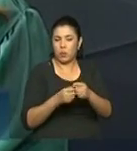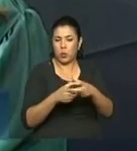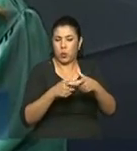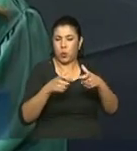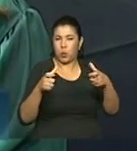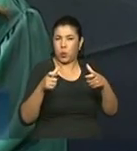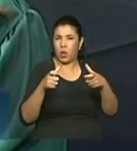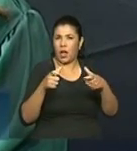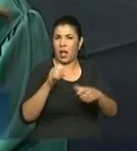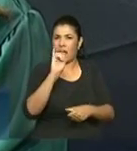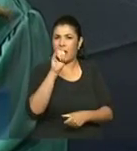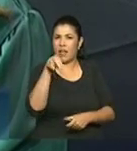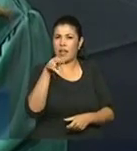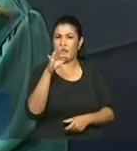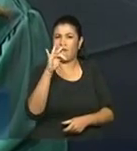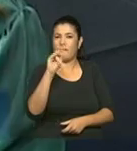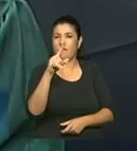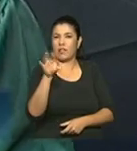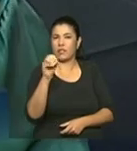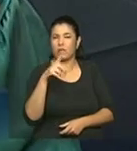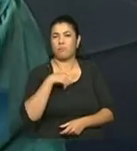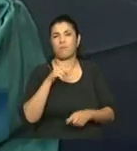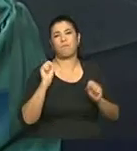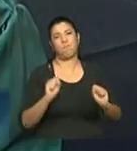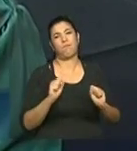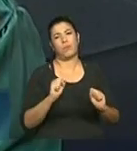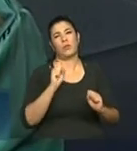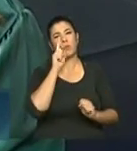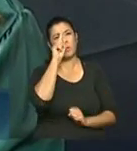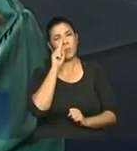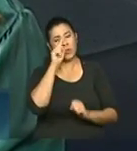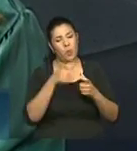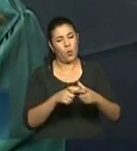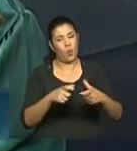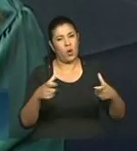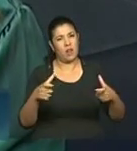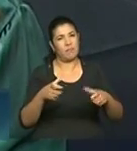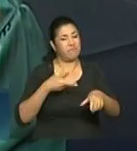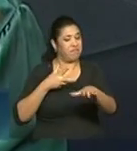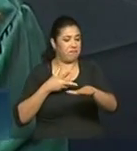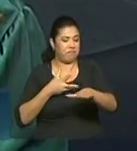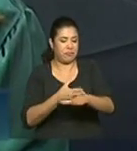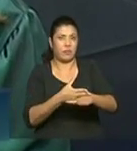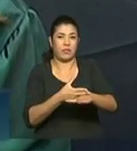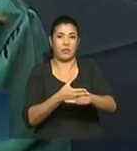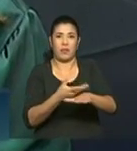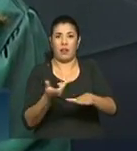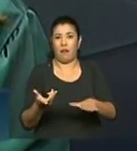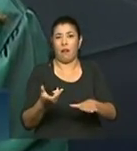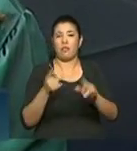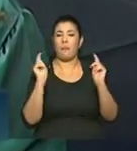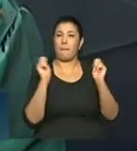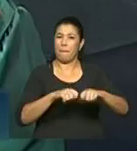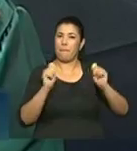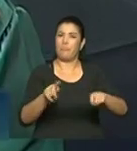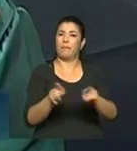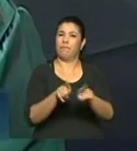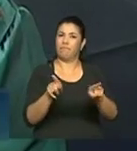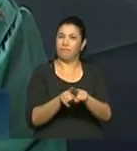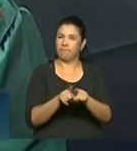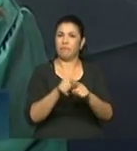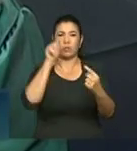tem toda... A importância dessa doença, vamos dizer, por grande peso, é a possibilidade